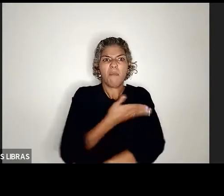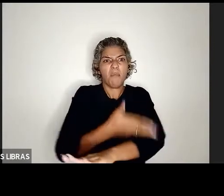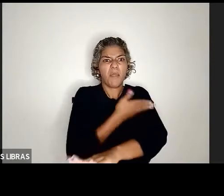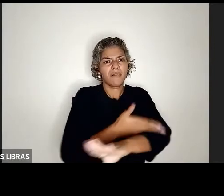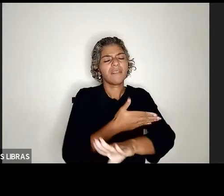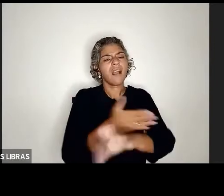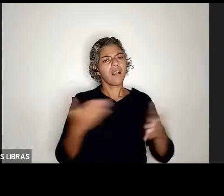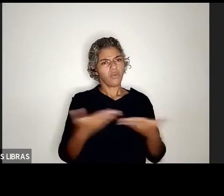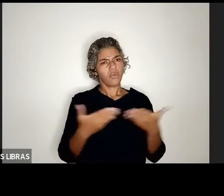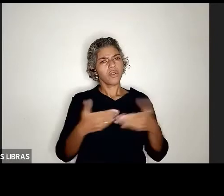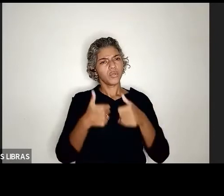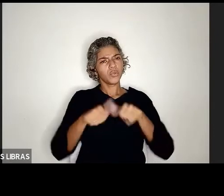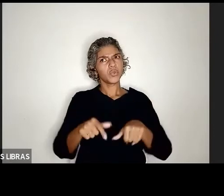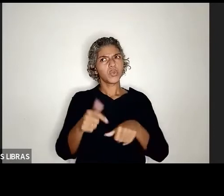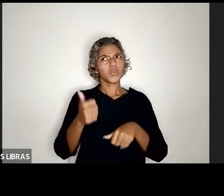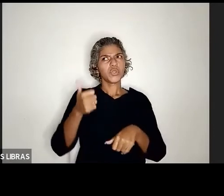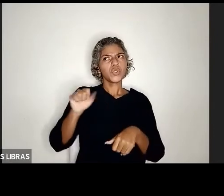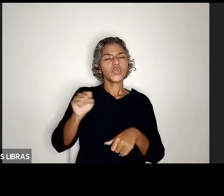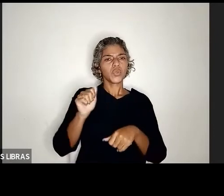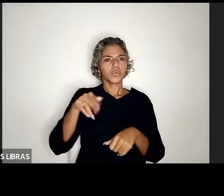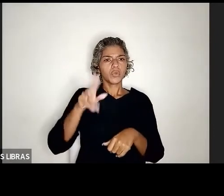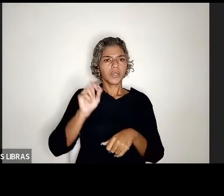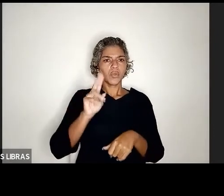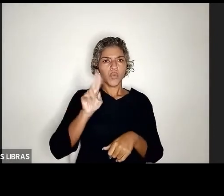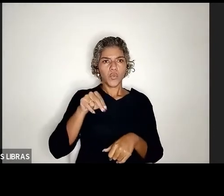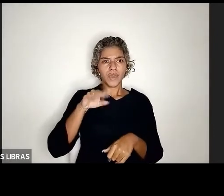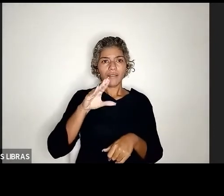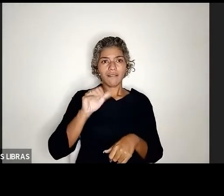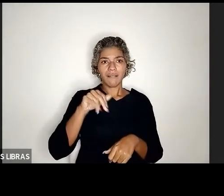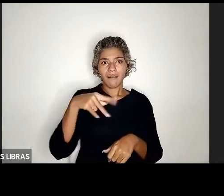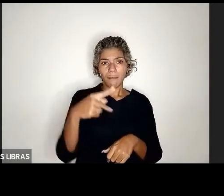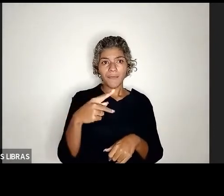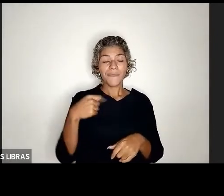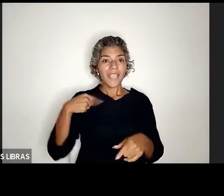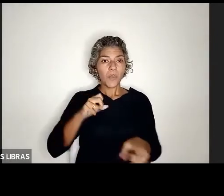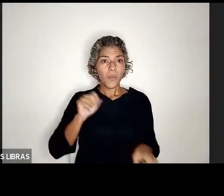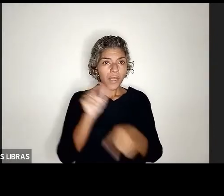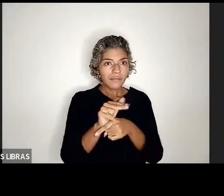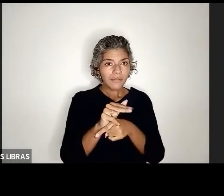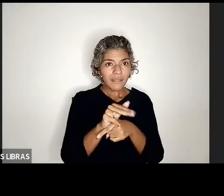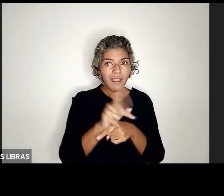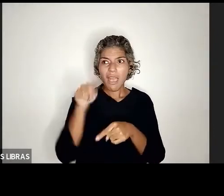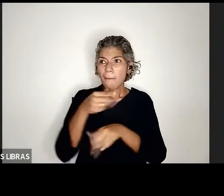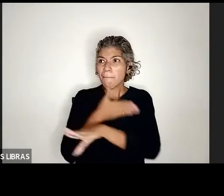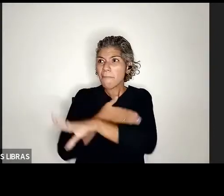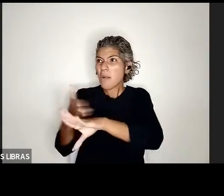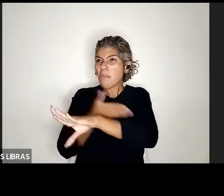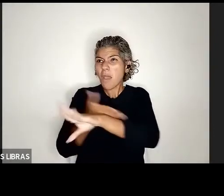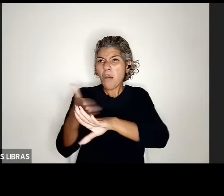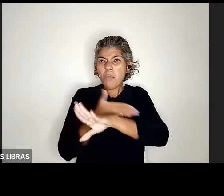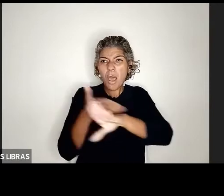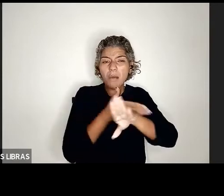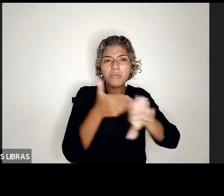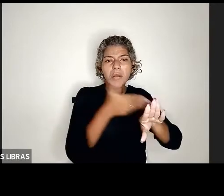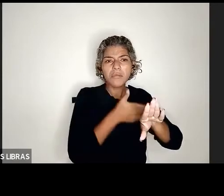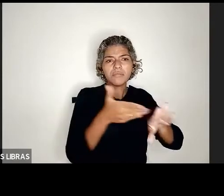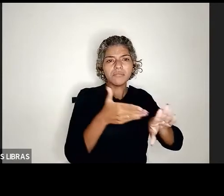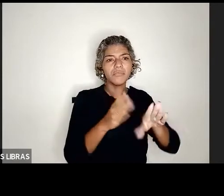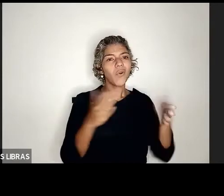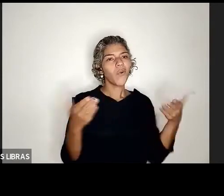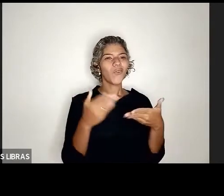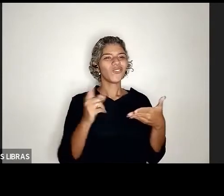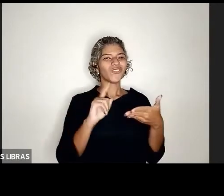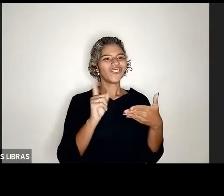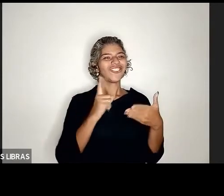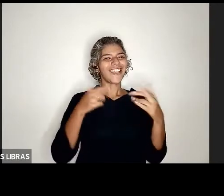18, sei lá direito. Quando eu comecei, a Unicamp era branca. Hoje a Unicamp não é tão branca. Hoje a Unicamp avançou muito em